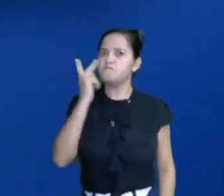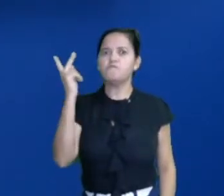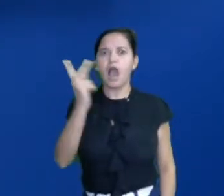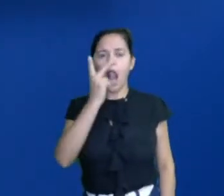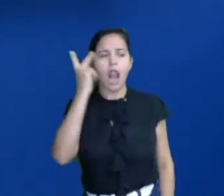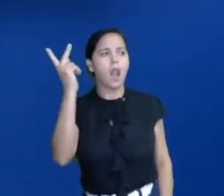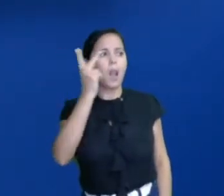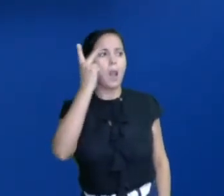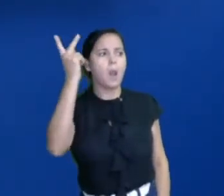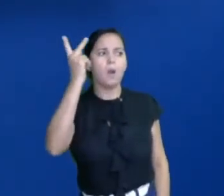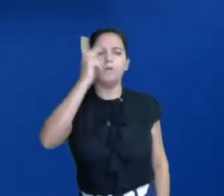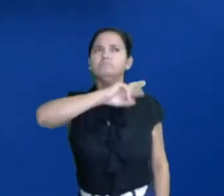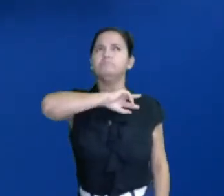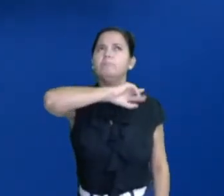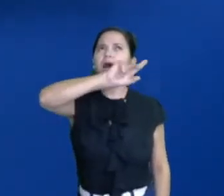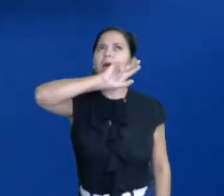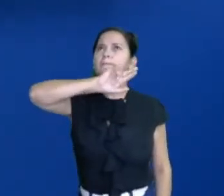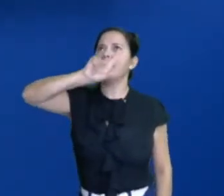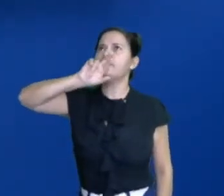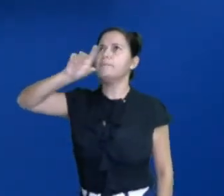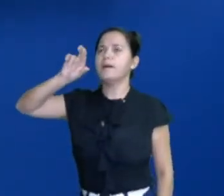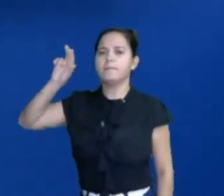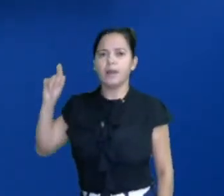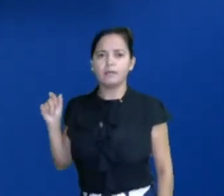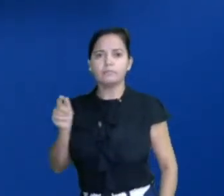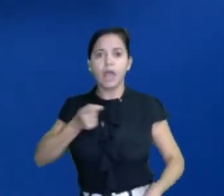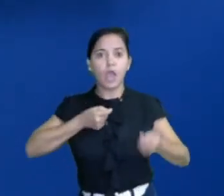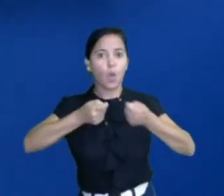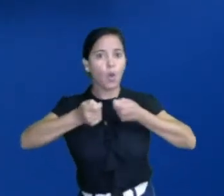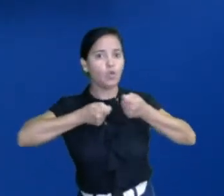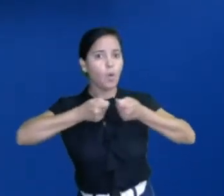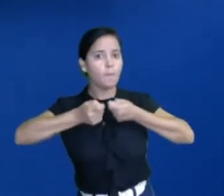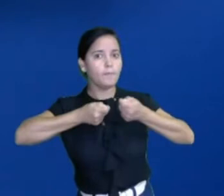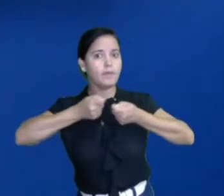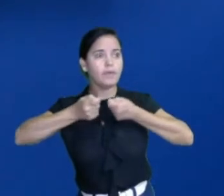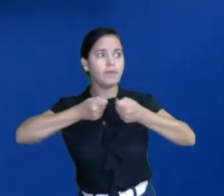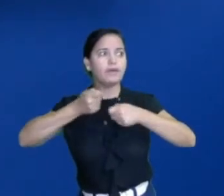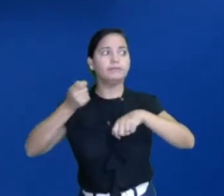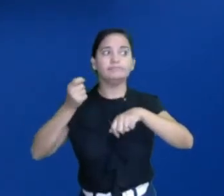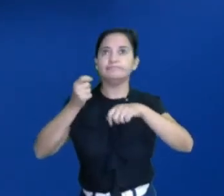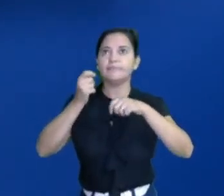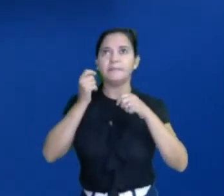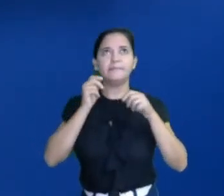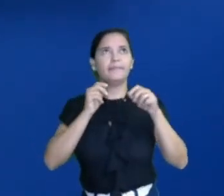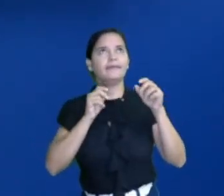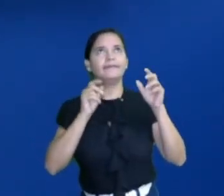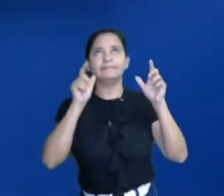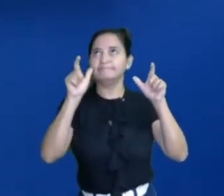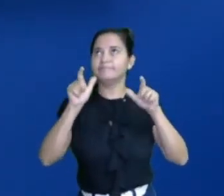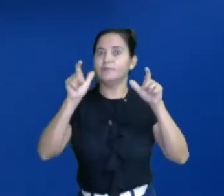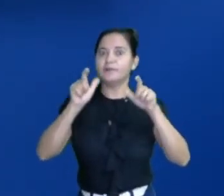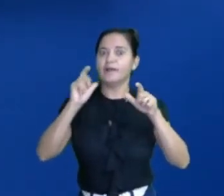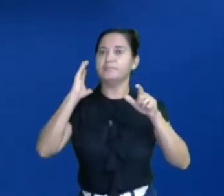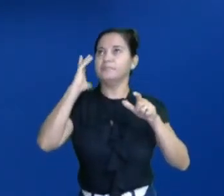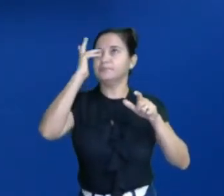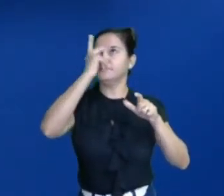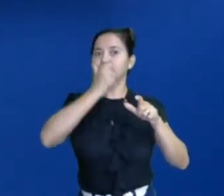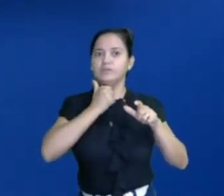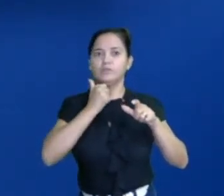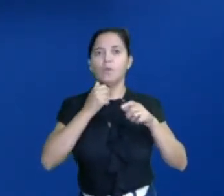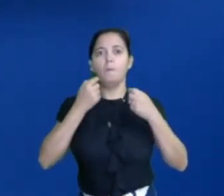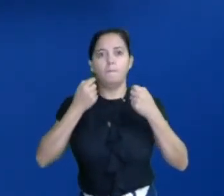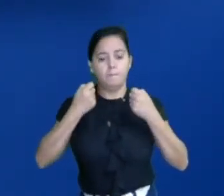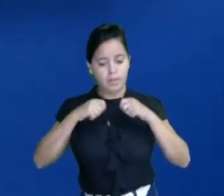de biodiversidade, valor econômico ou paisagístico, merece ser protegido